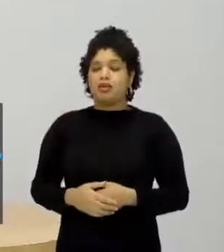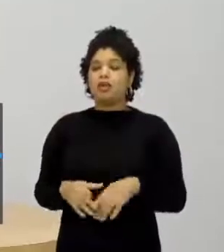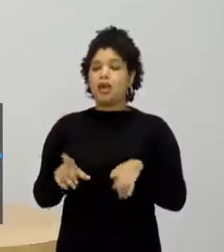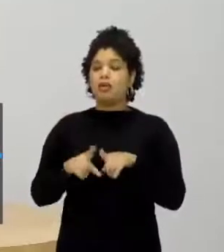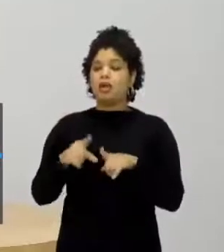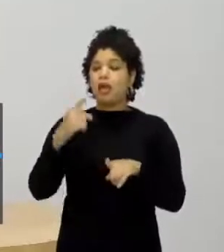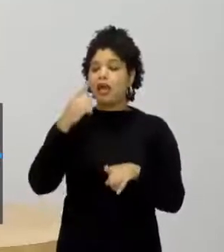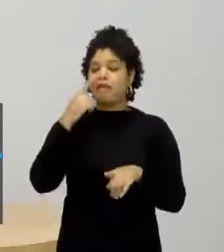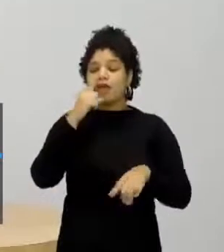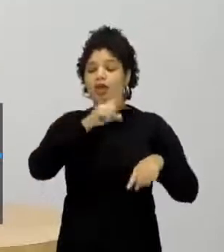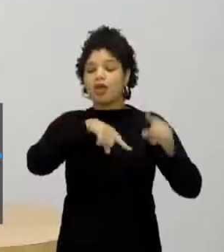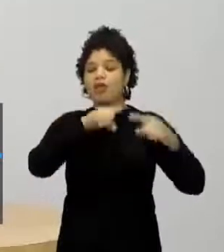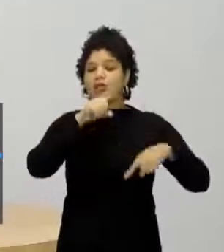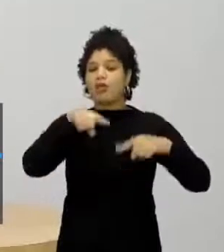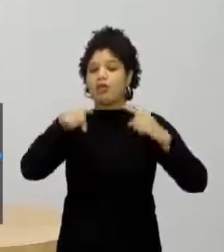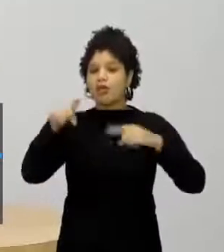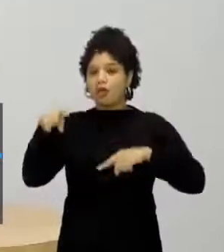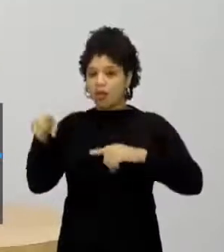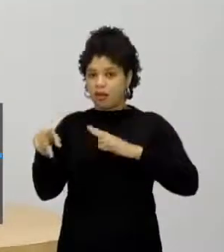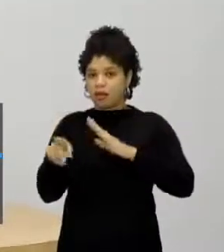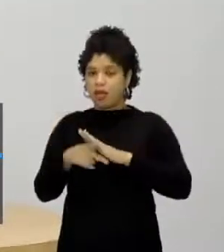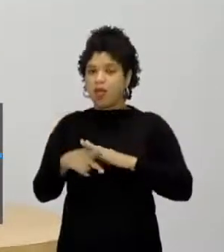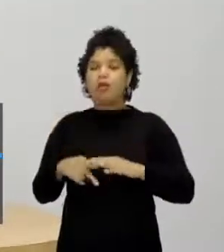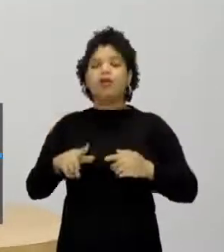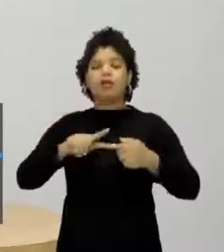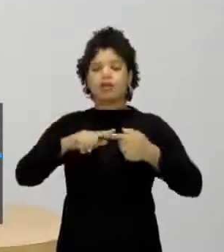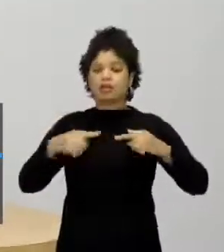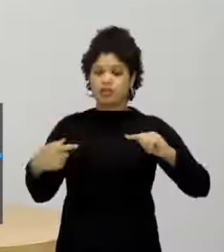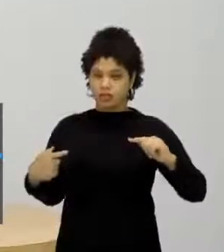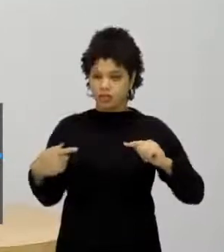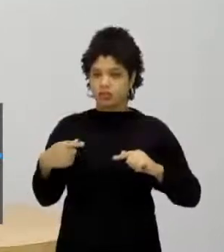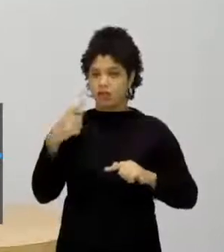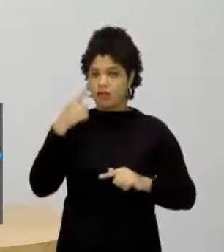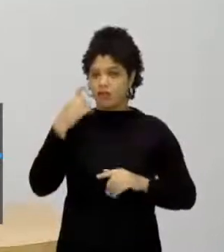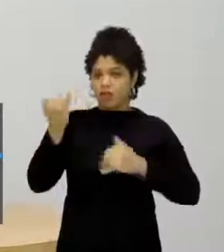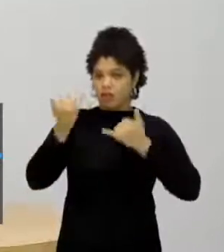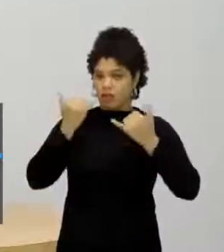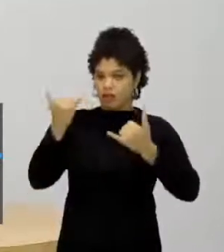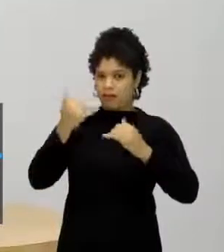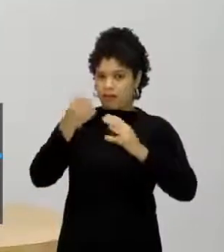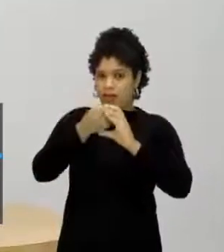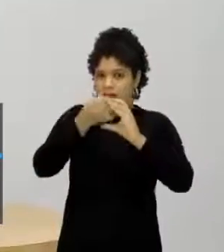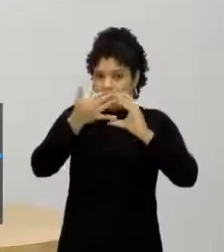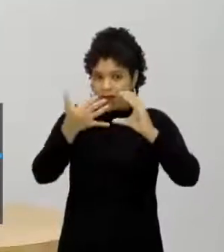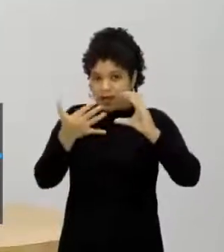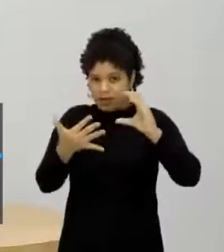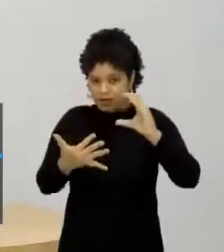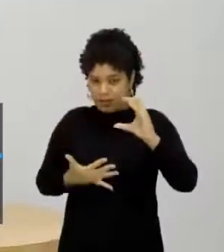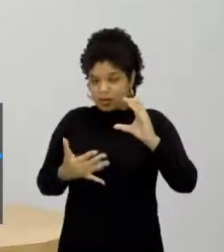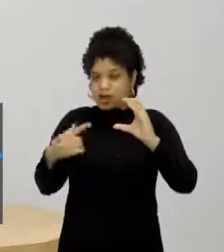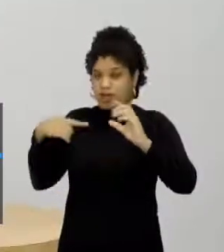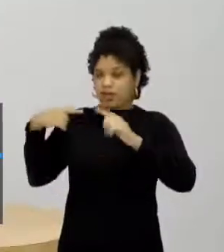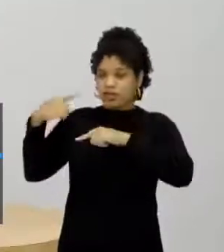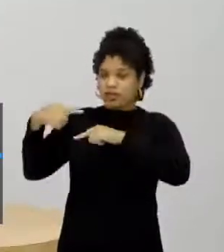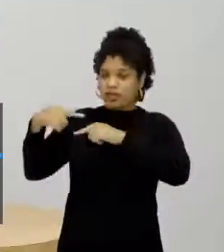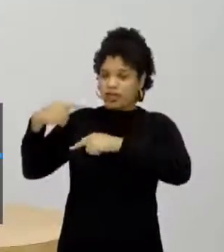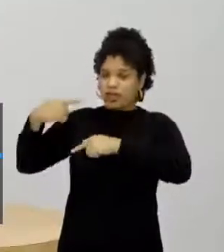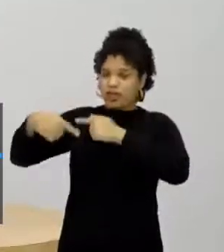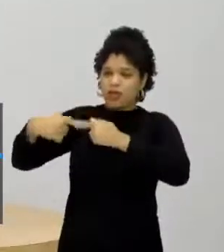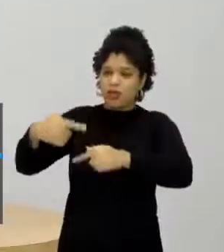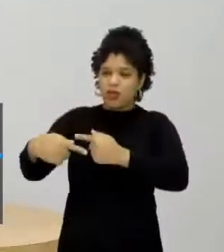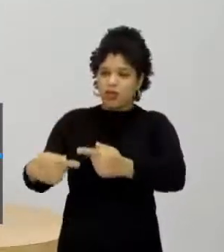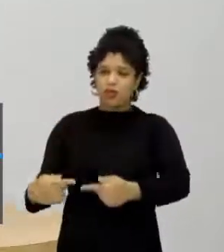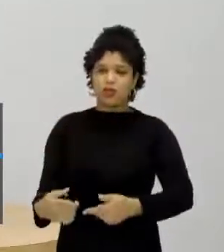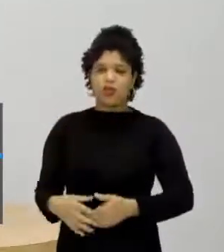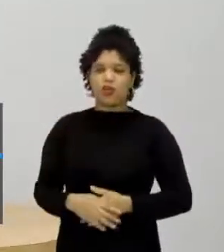da variabilidade genética, dos caracteres adquiridos, né, dos caracteres que são passados aí também de geração para